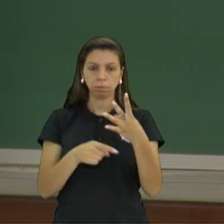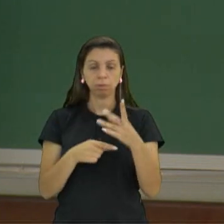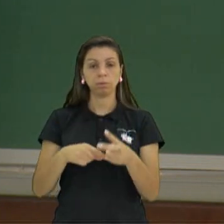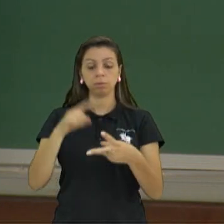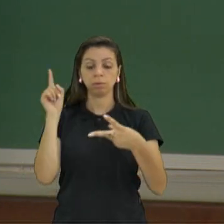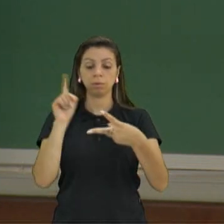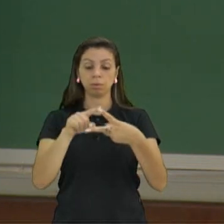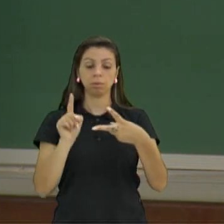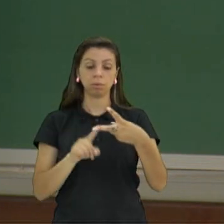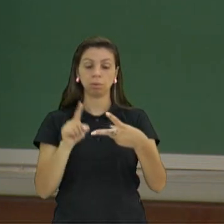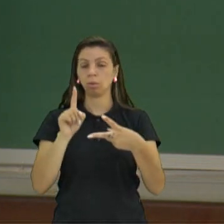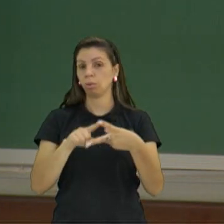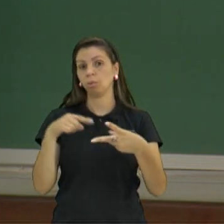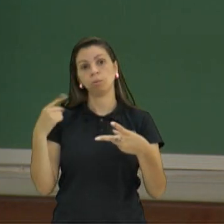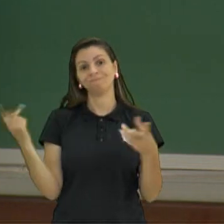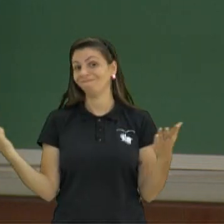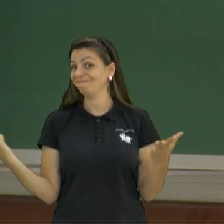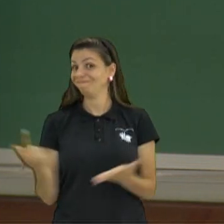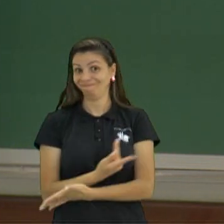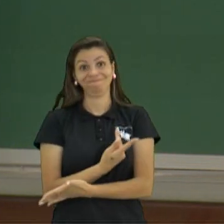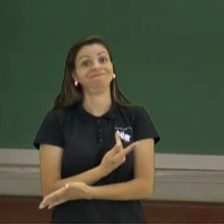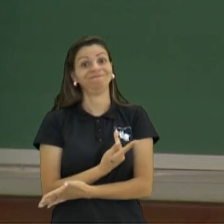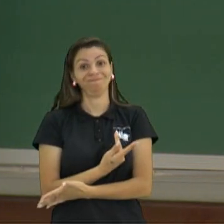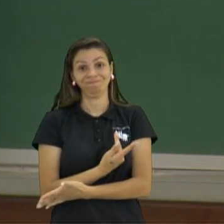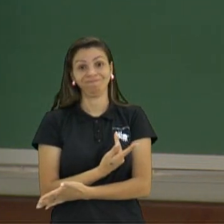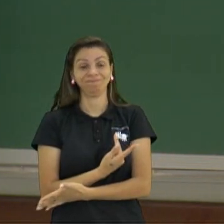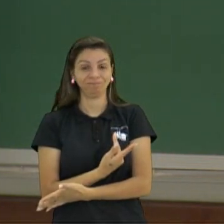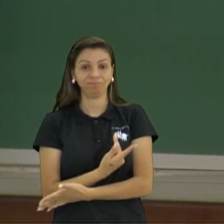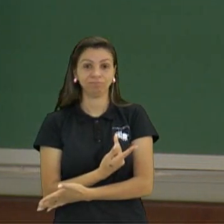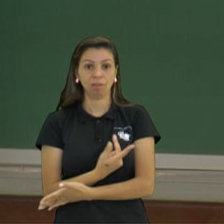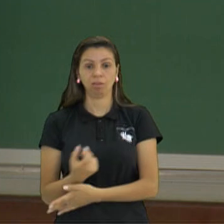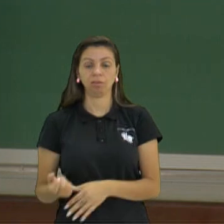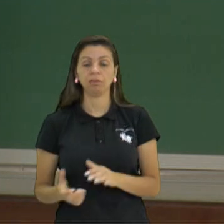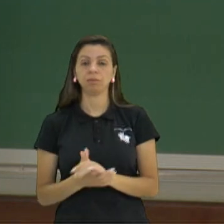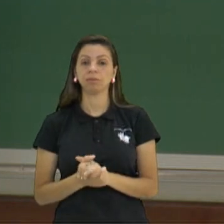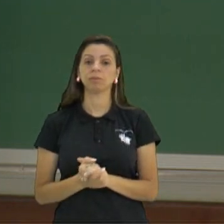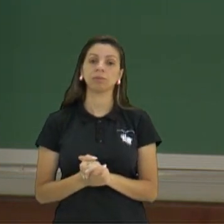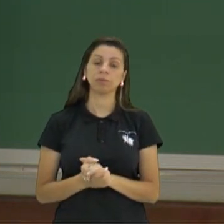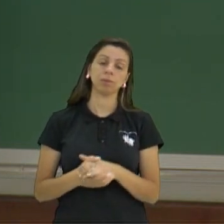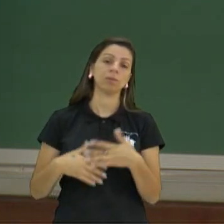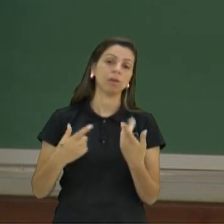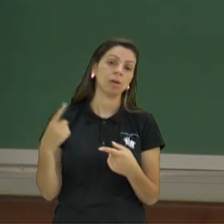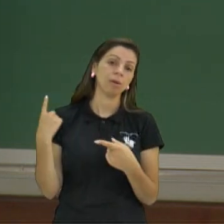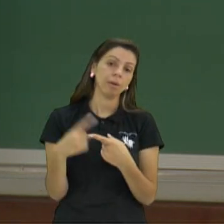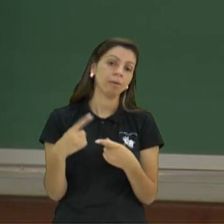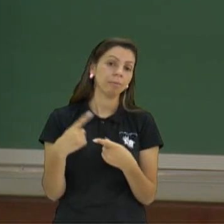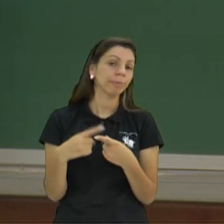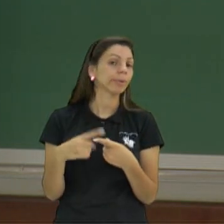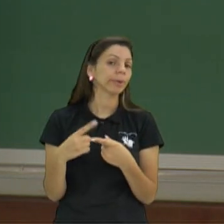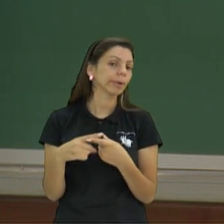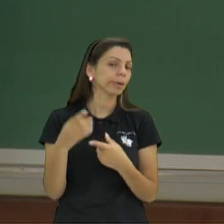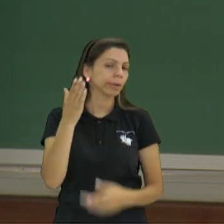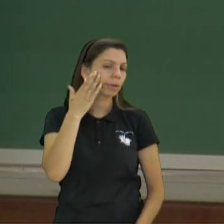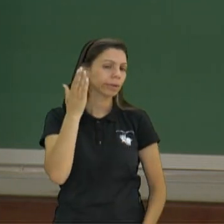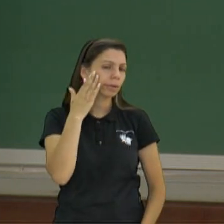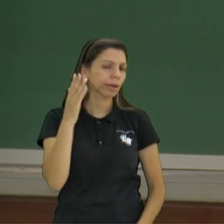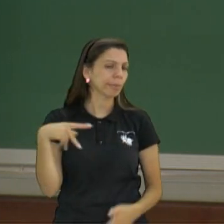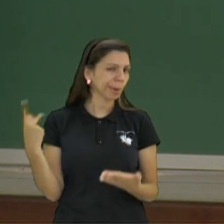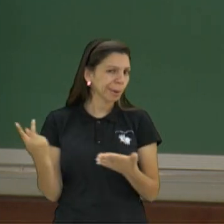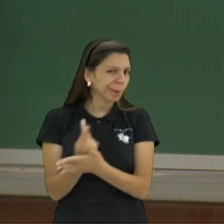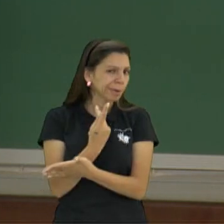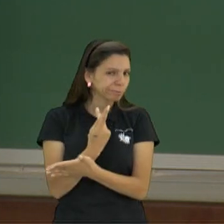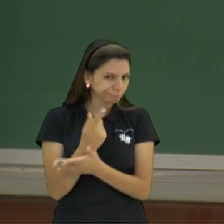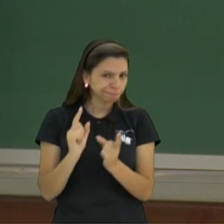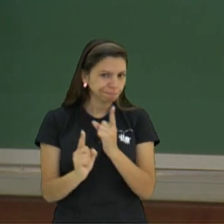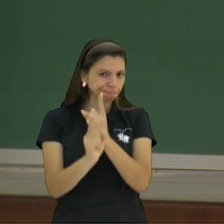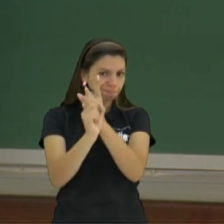2 são absurdas. Por quê? Porque nós sabemos quais são as que são absurdas. Você já